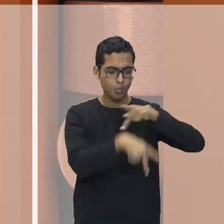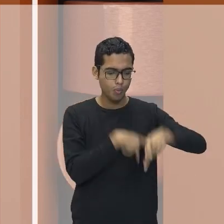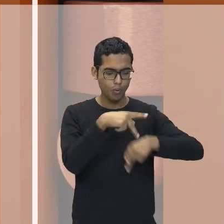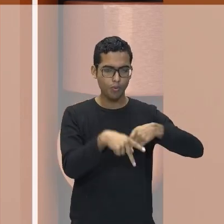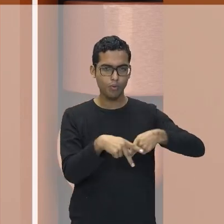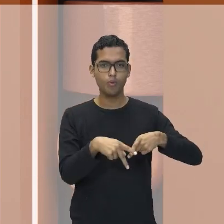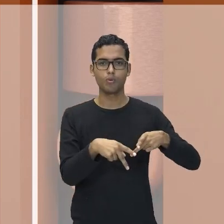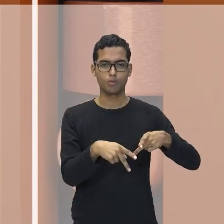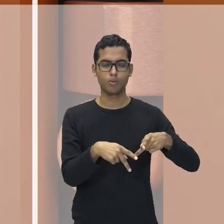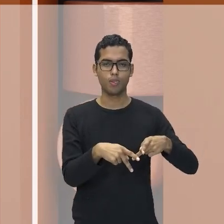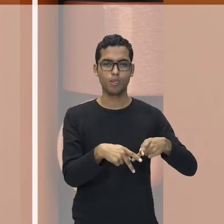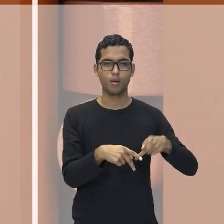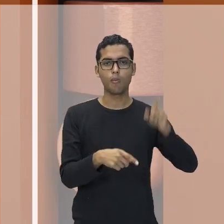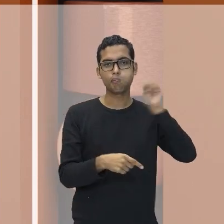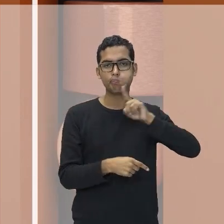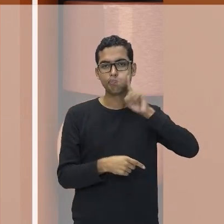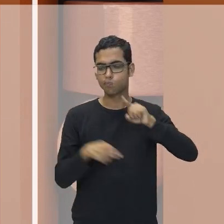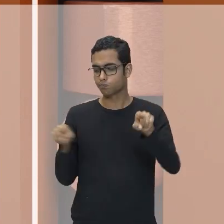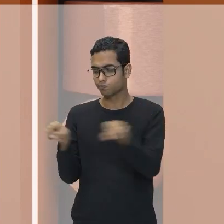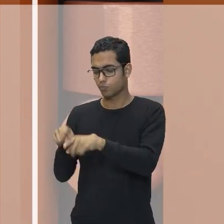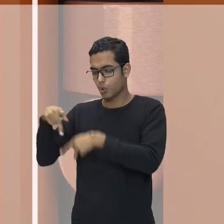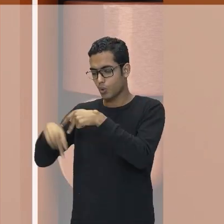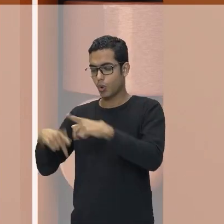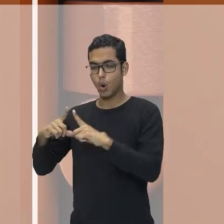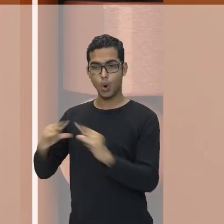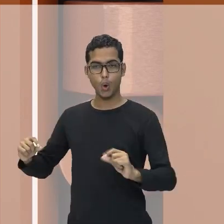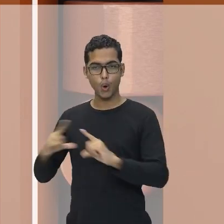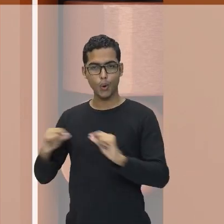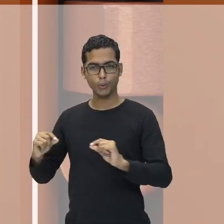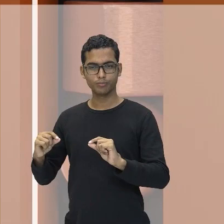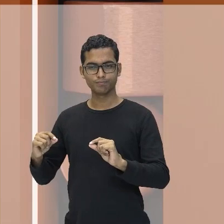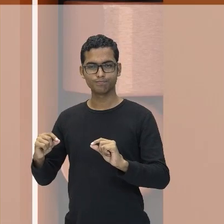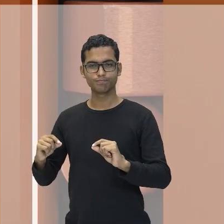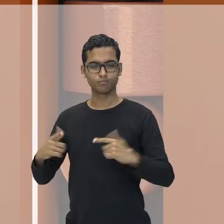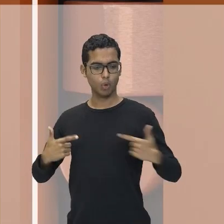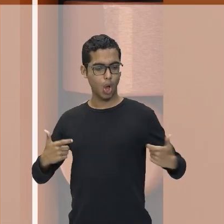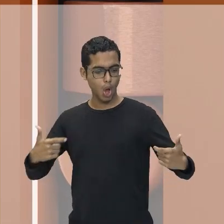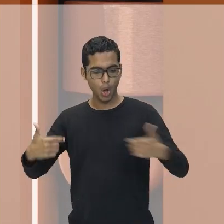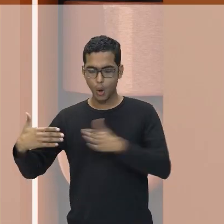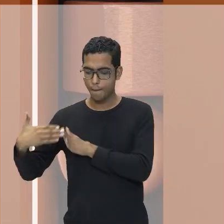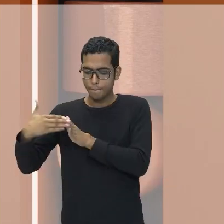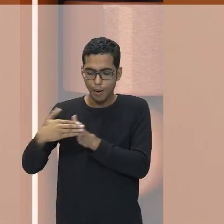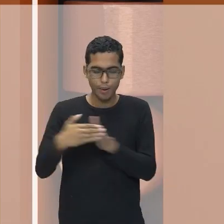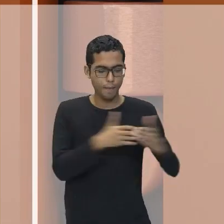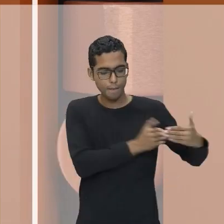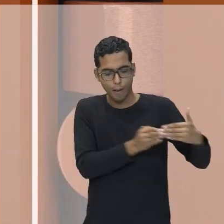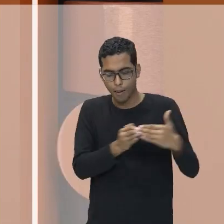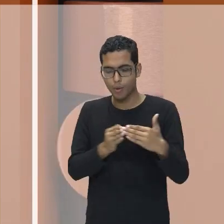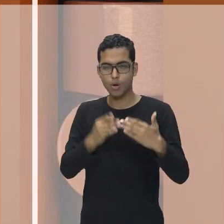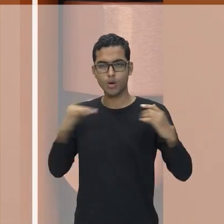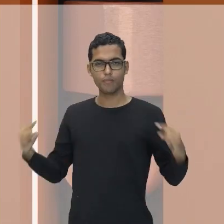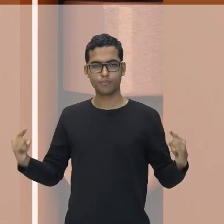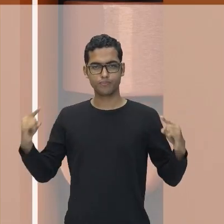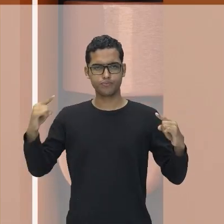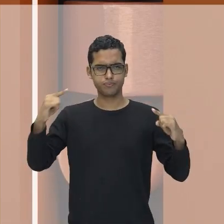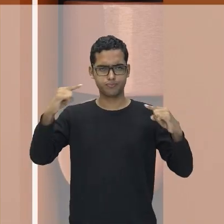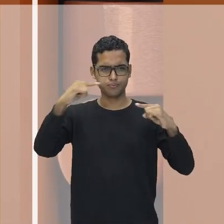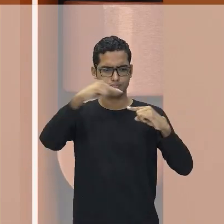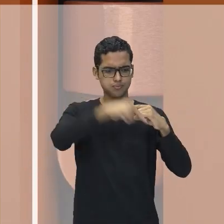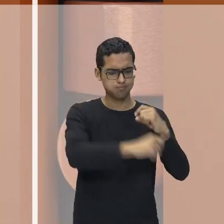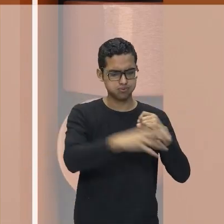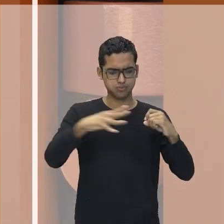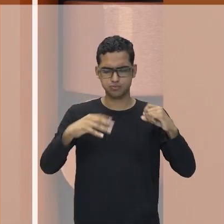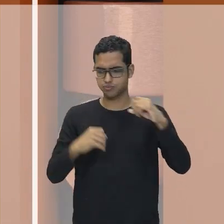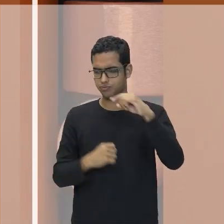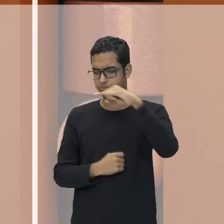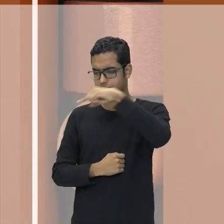porque buscava ali o domínio naquela região que era bastante estratégica para o conflito naquele momento.